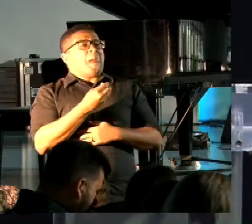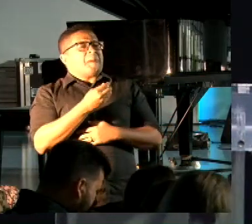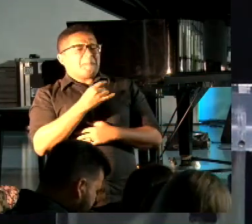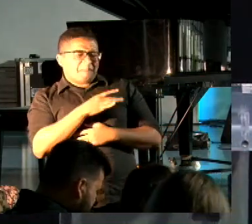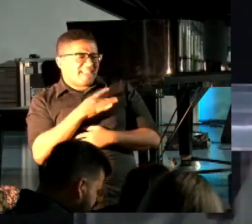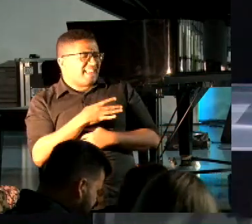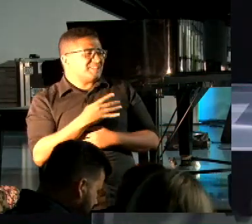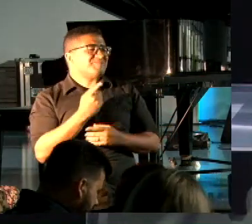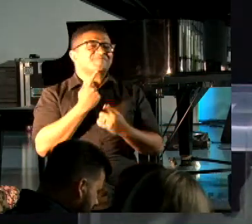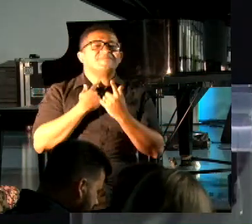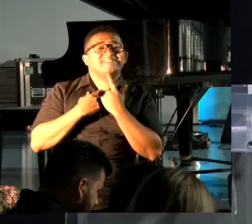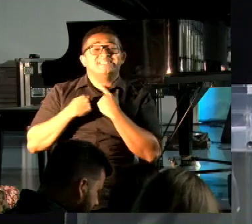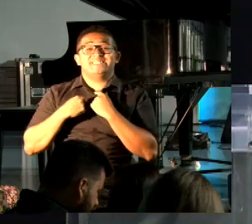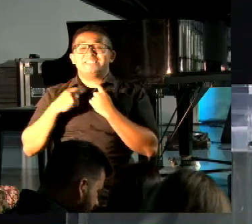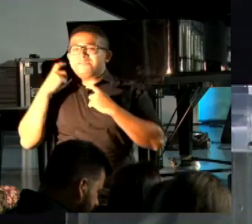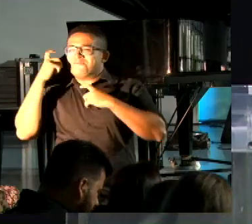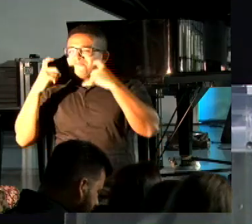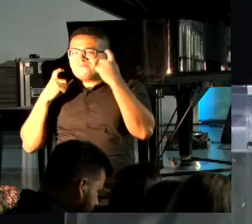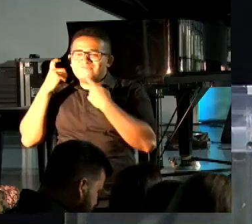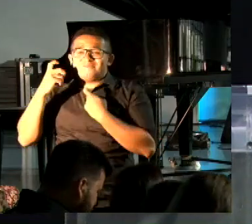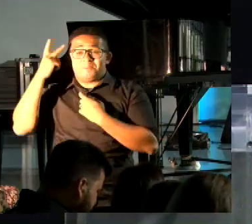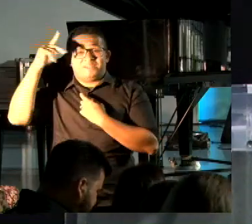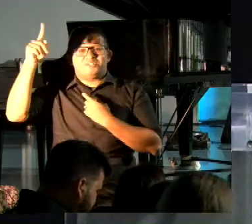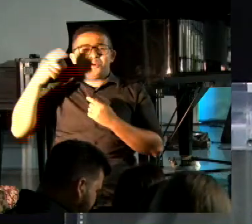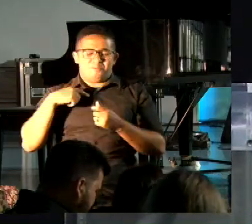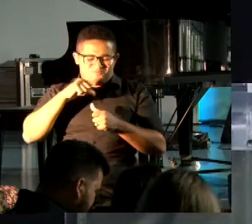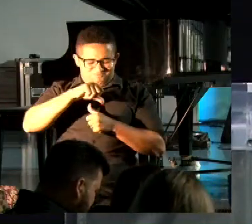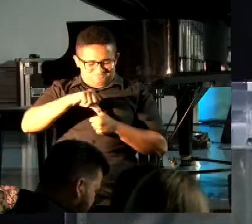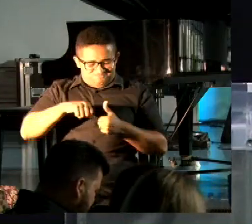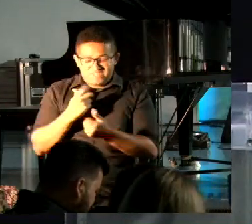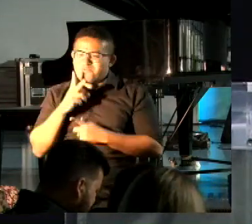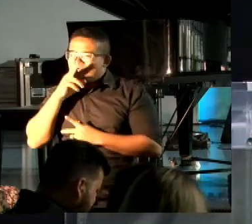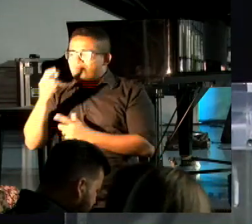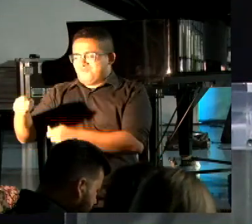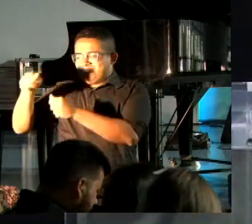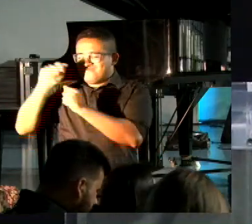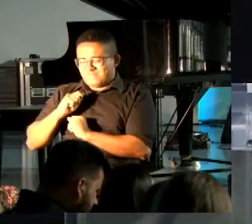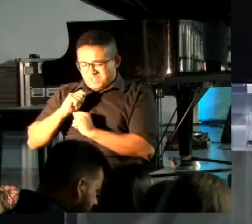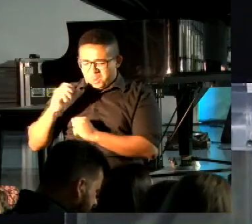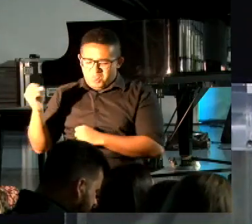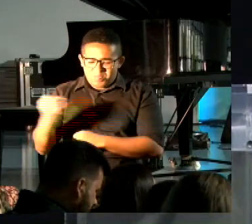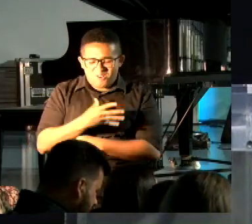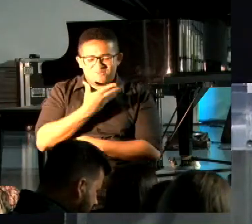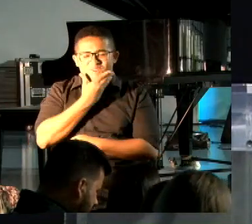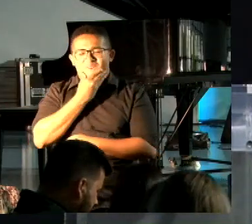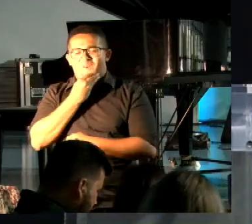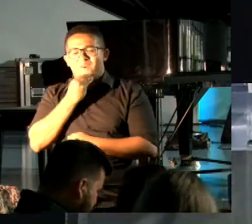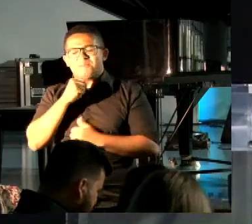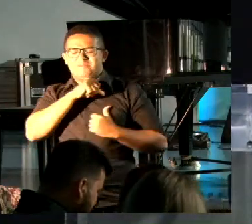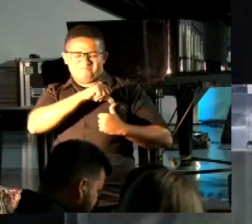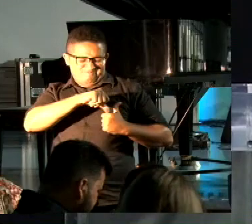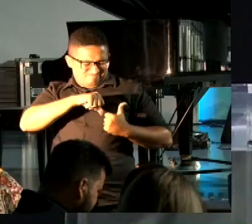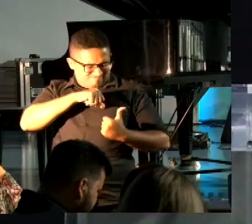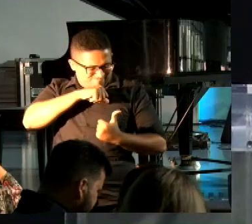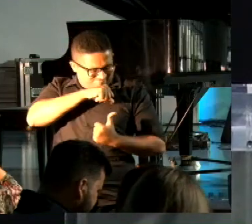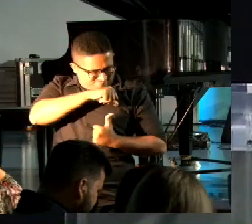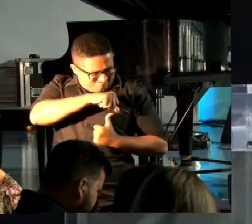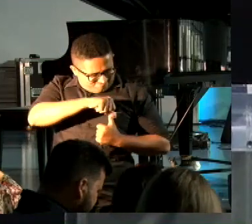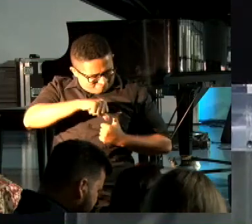ansiedades, para que o Senhor me revista do novo homem que se